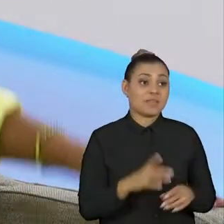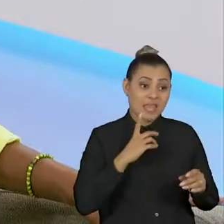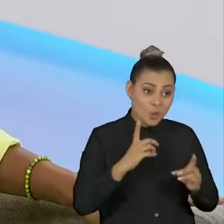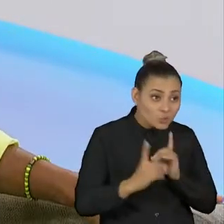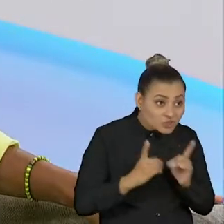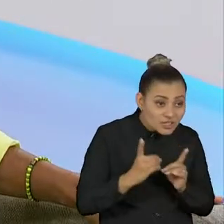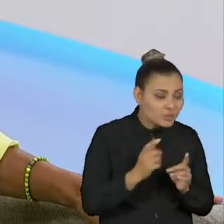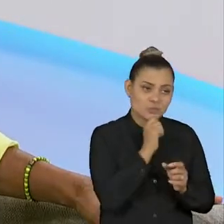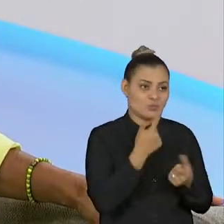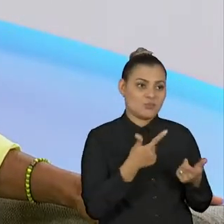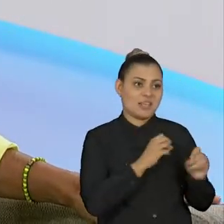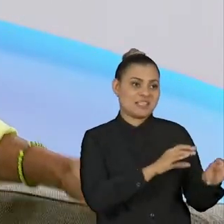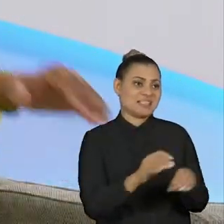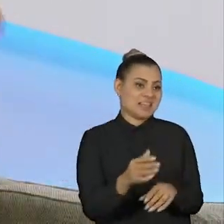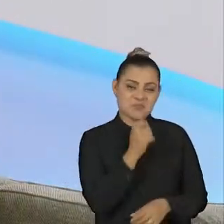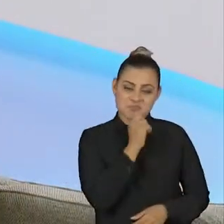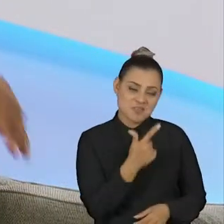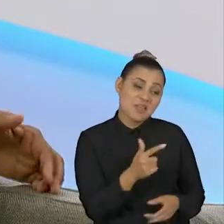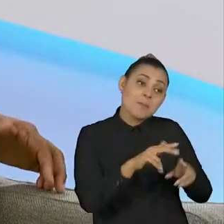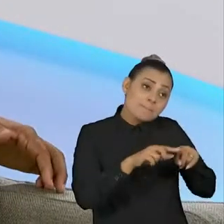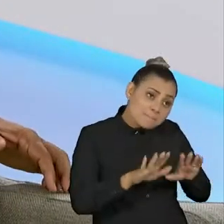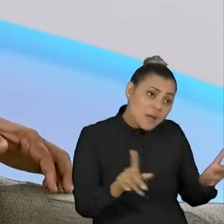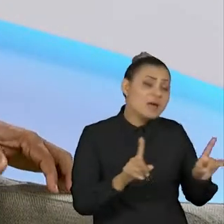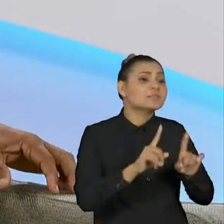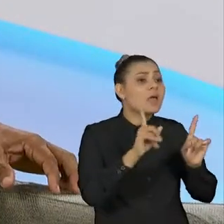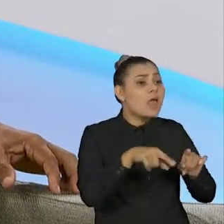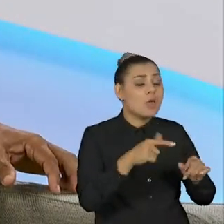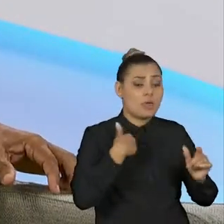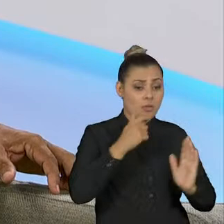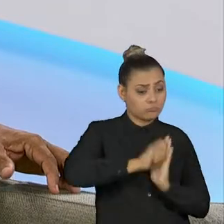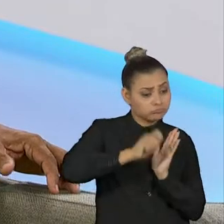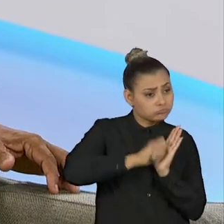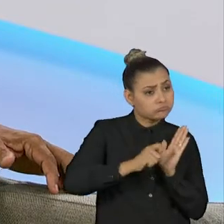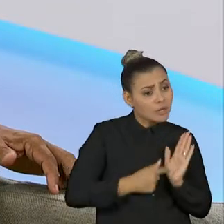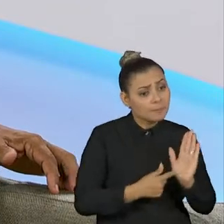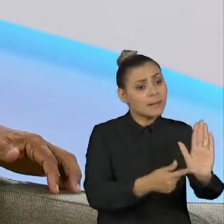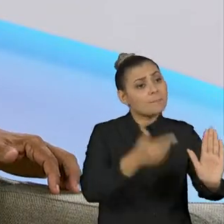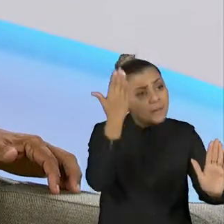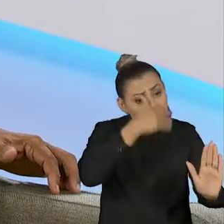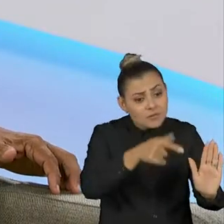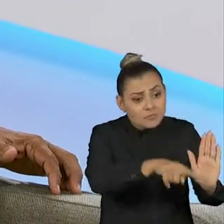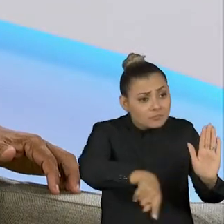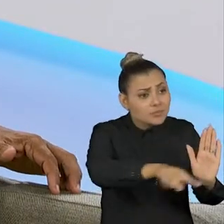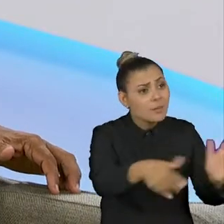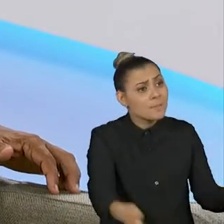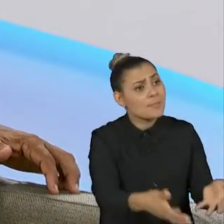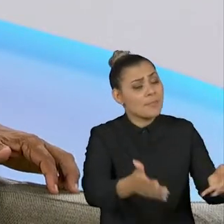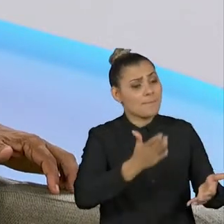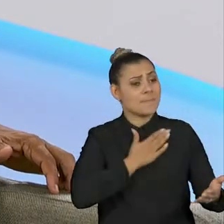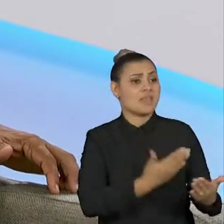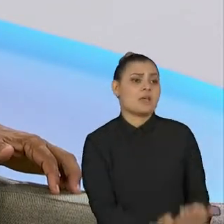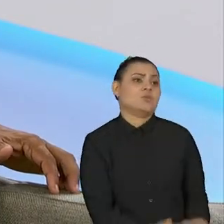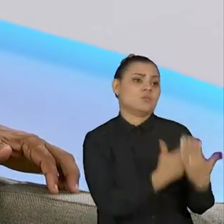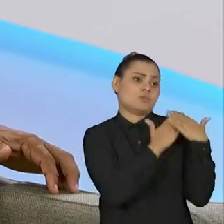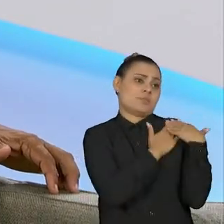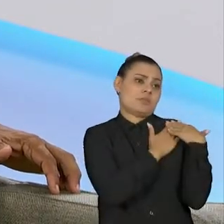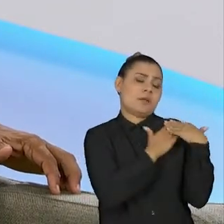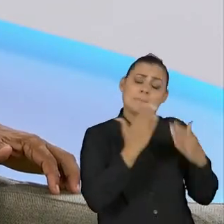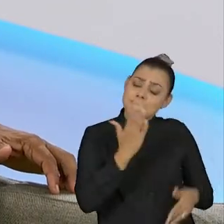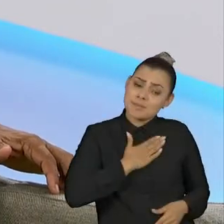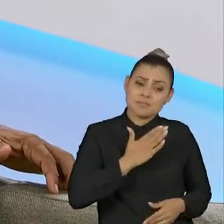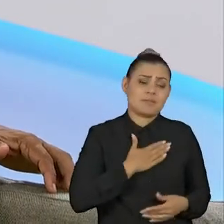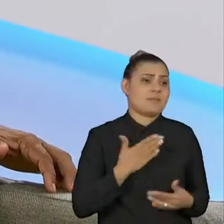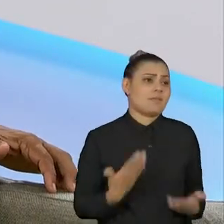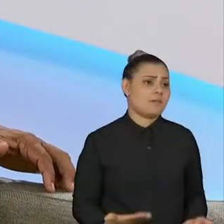didática para ensinar história, mas é um trabalho, uma tarefa que eu me impus, da